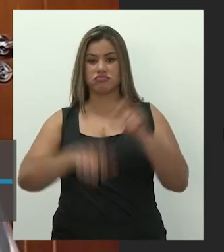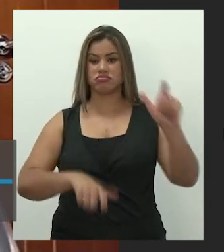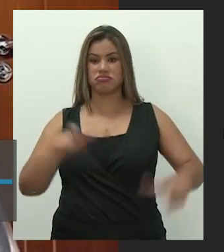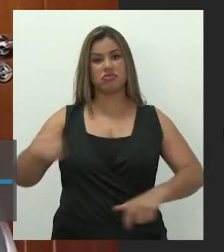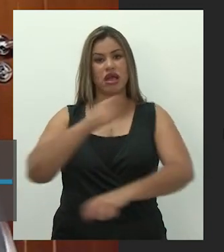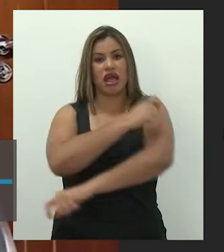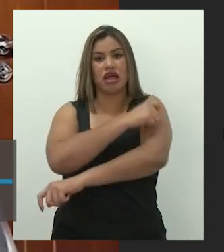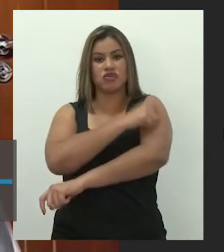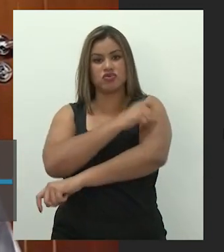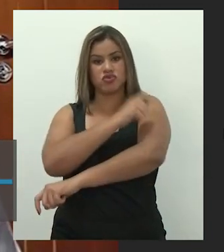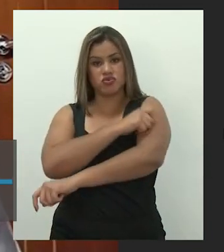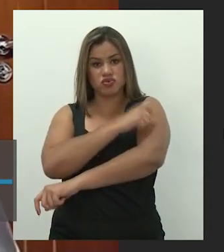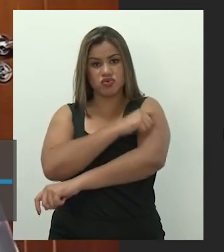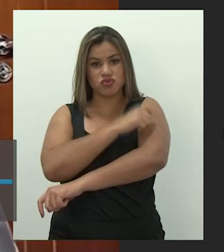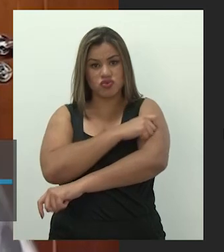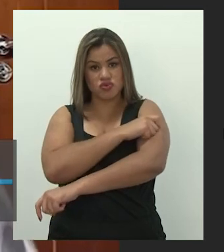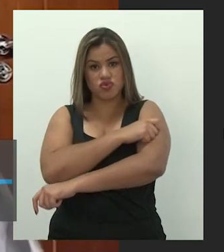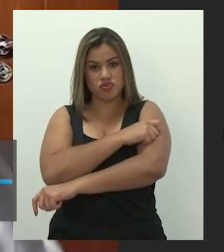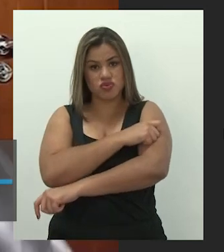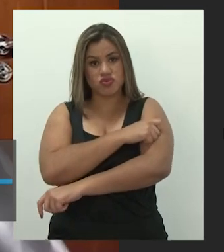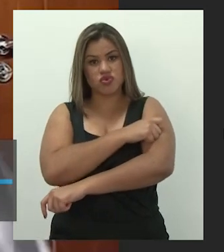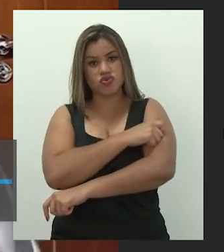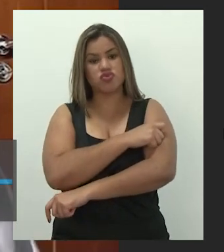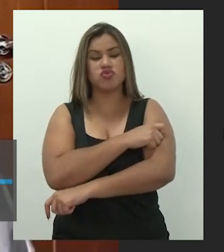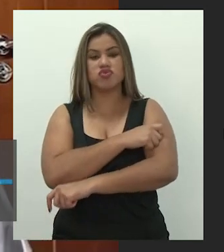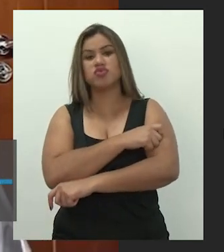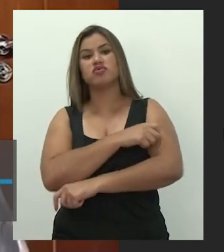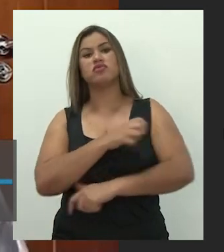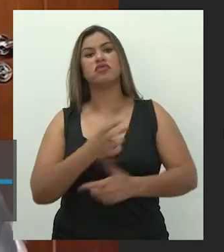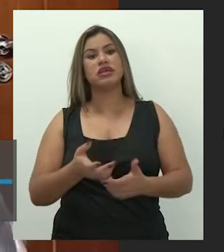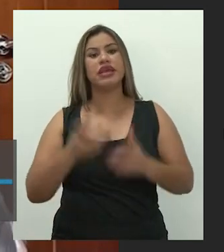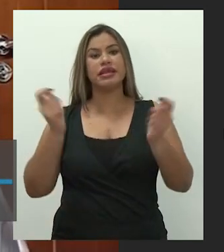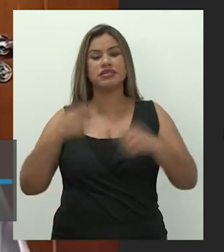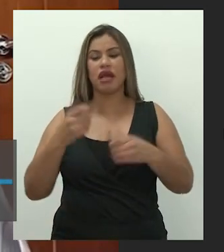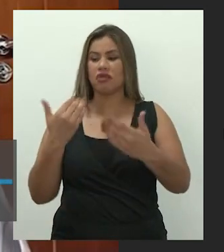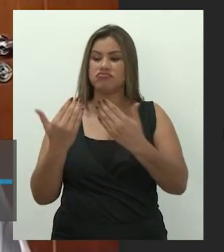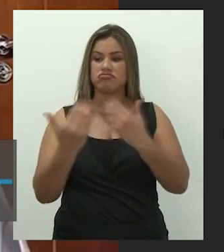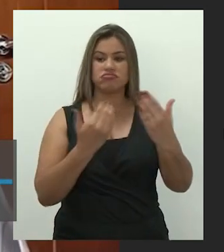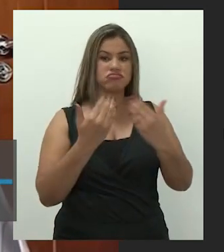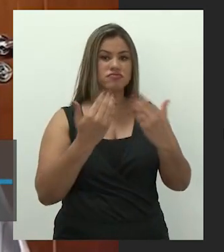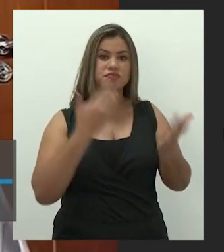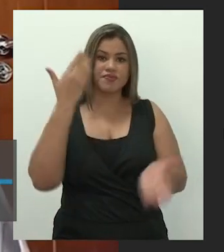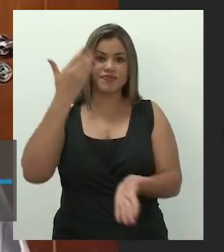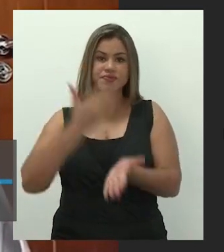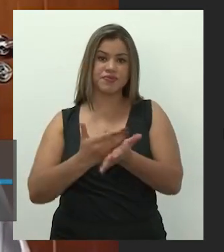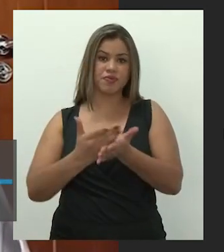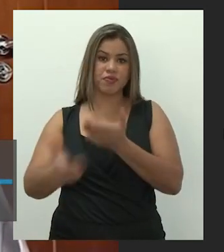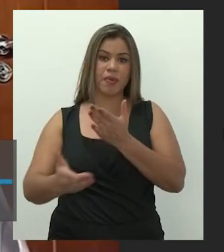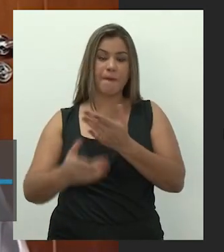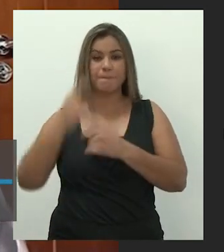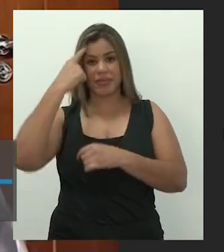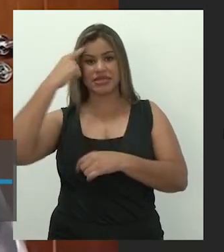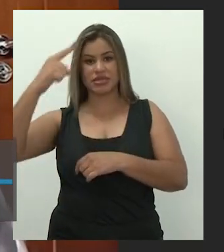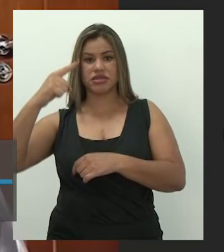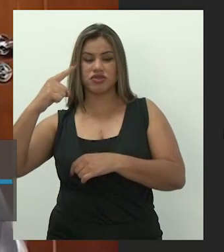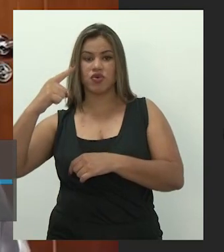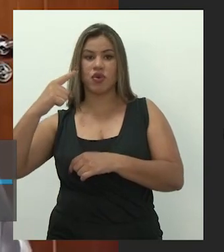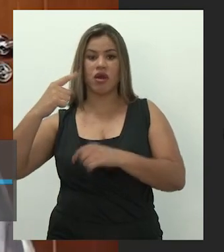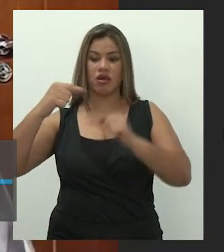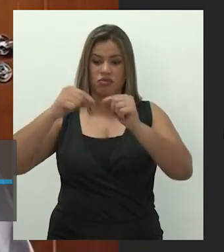que podem ser usadas para contextualizar uma conversa inicial sobre a diferença entre perímetro e